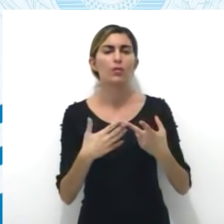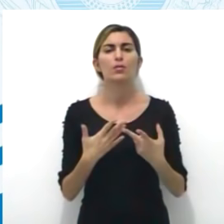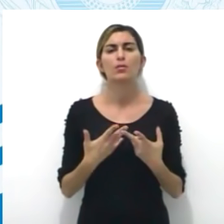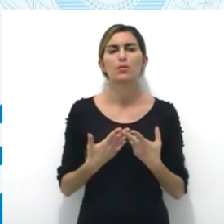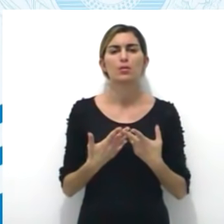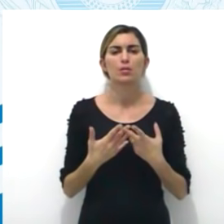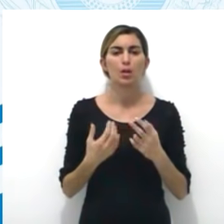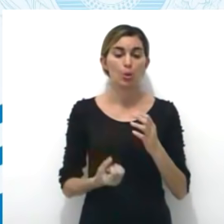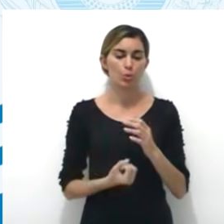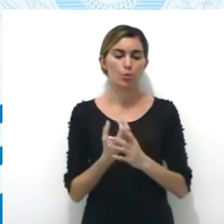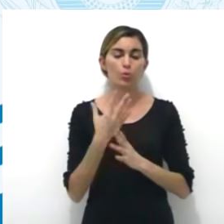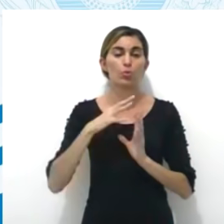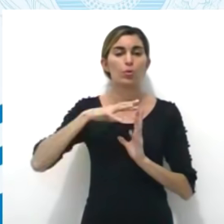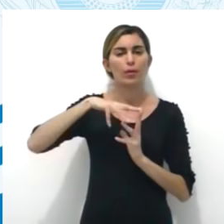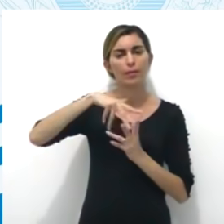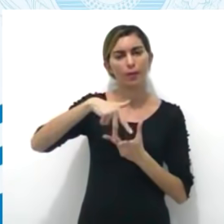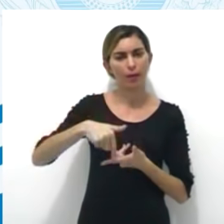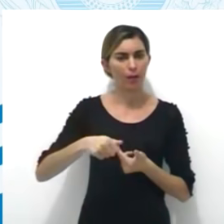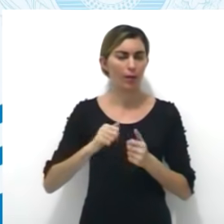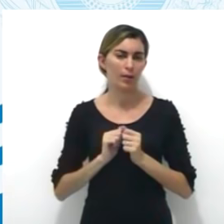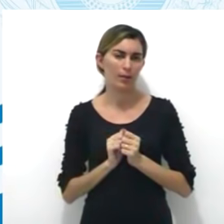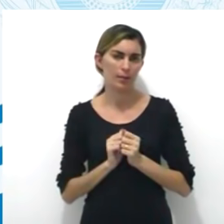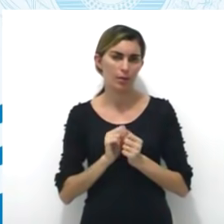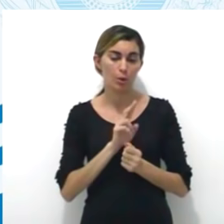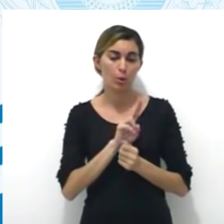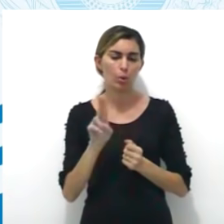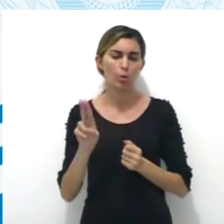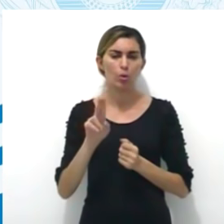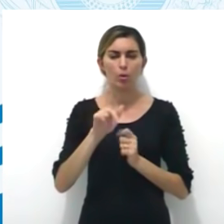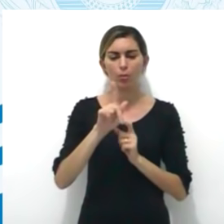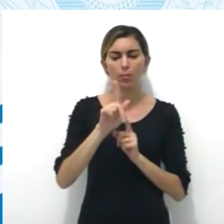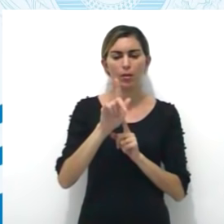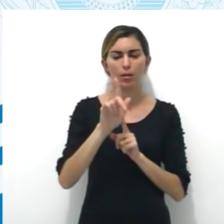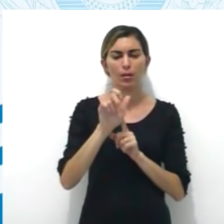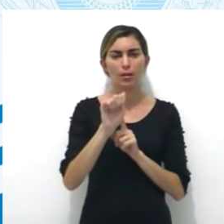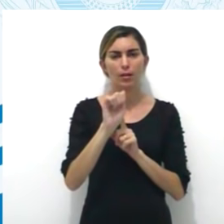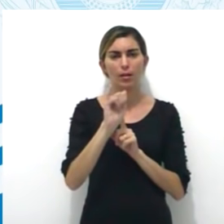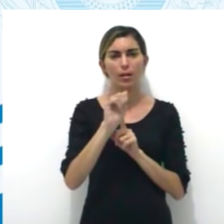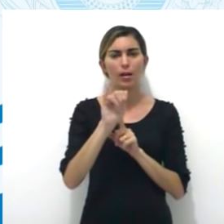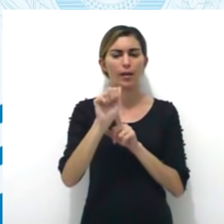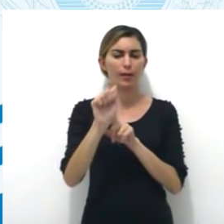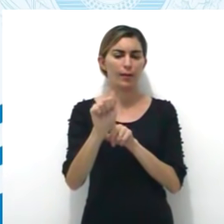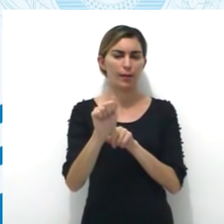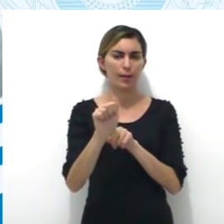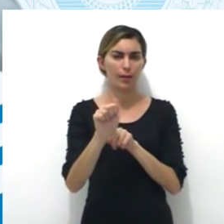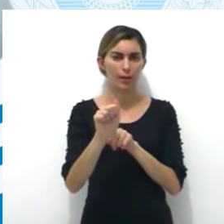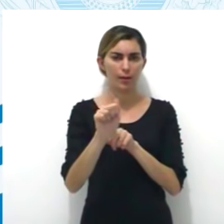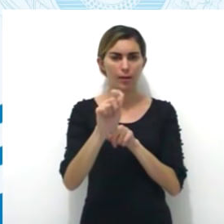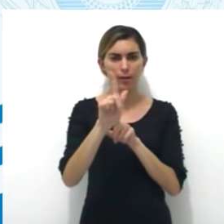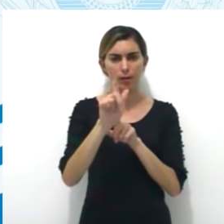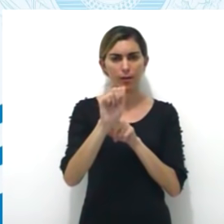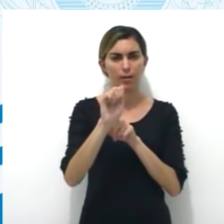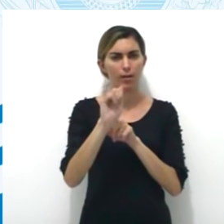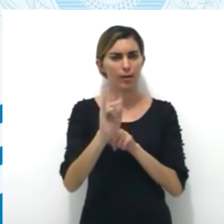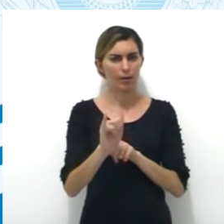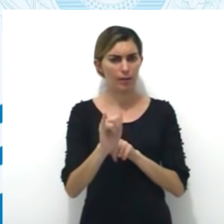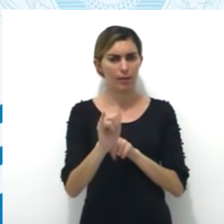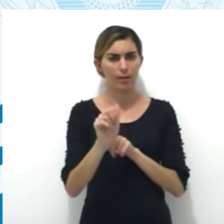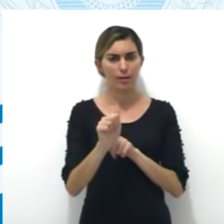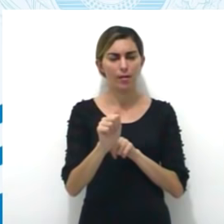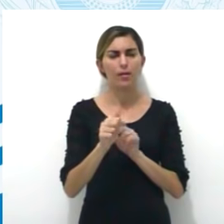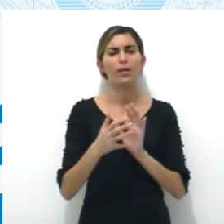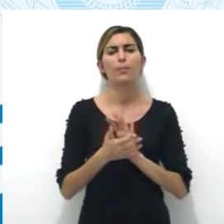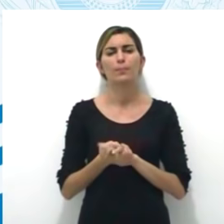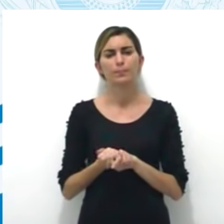Depois surgiu a Terra, chamada Gaia. Olha, chamada Gaia. Surgiu